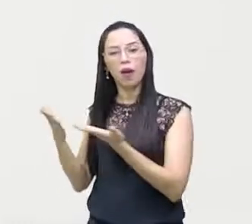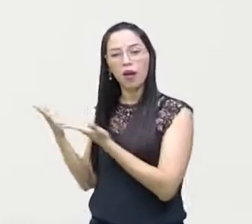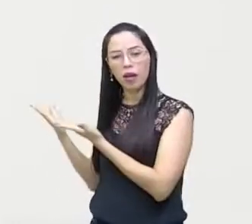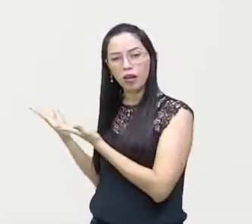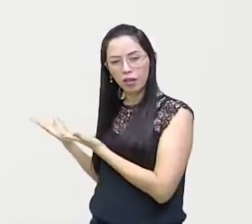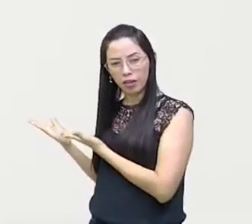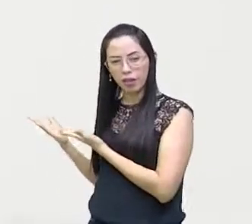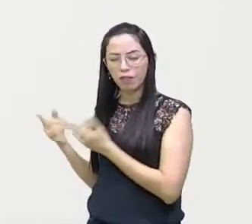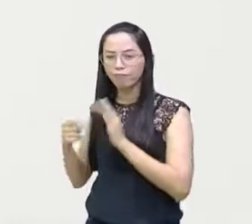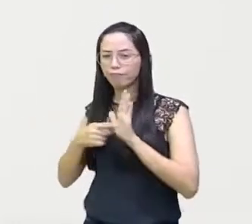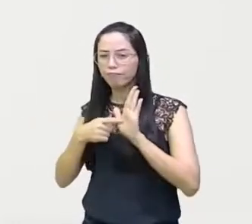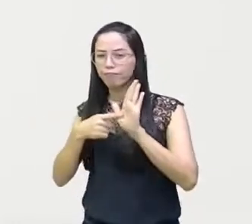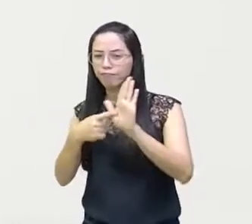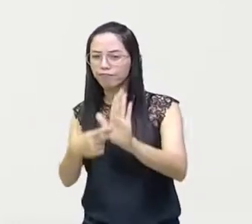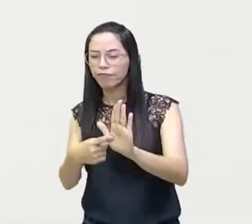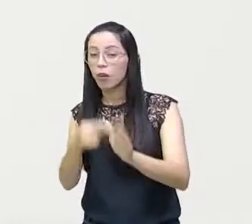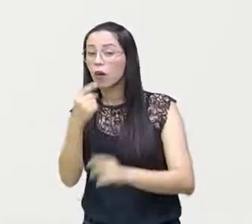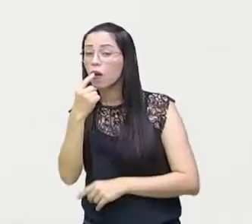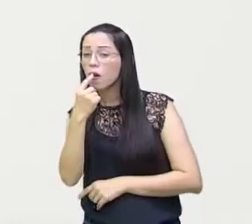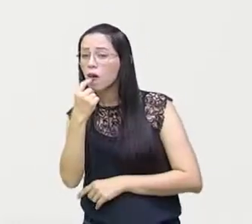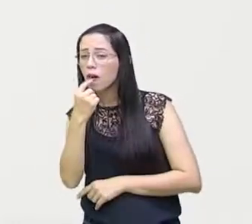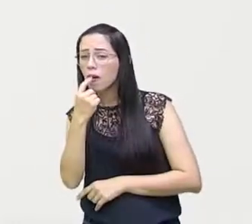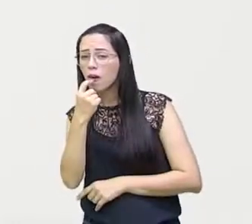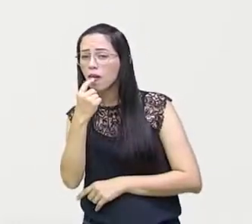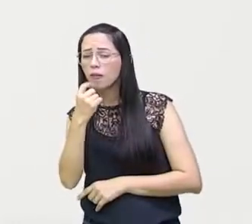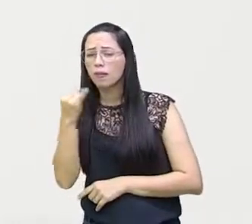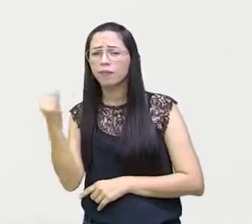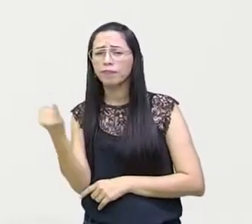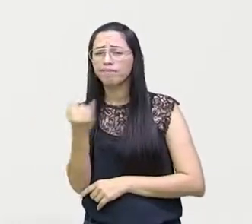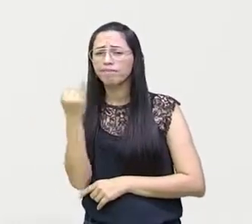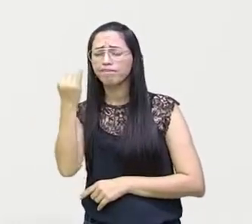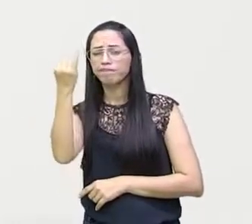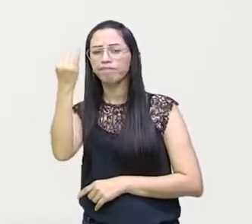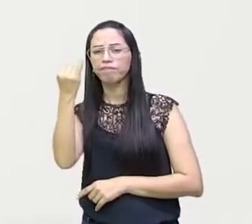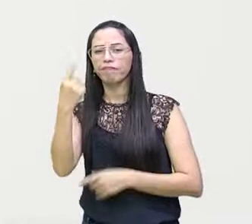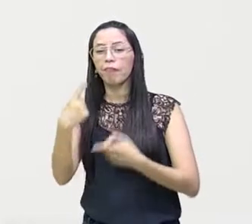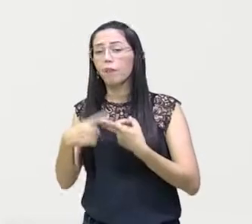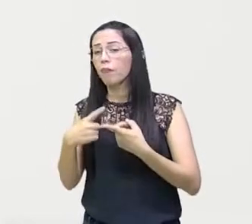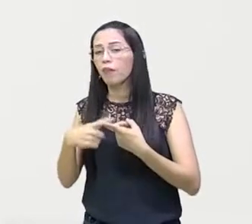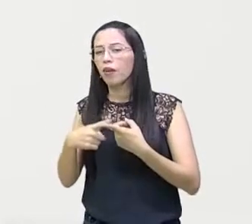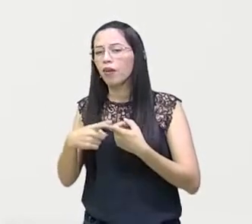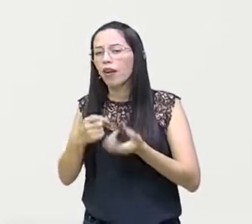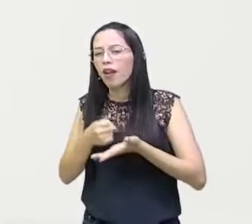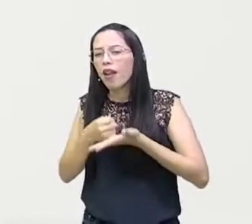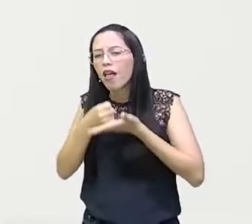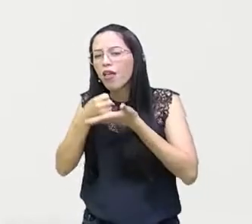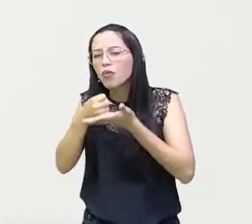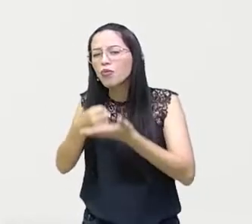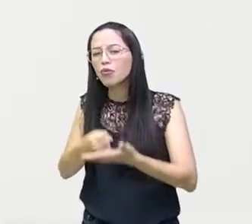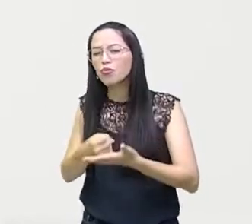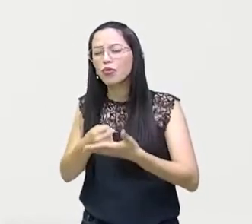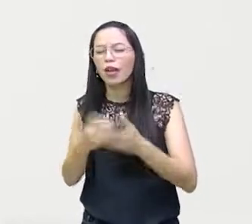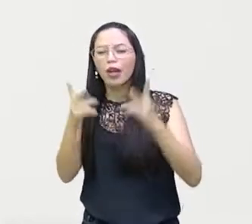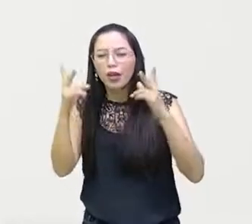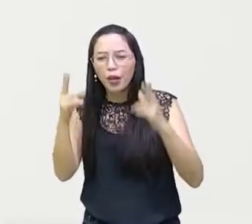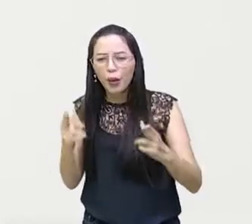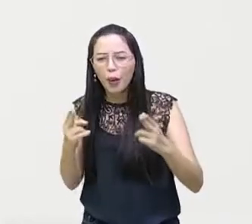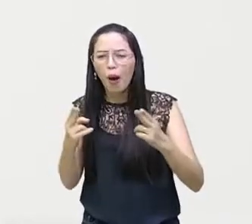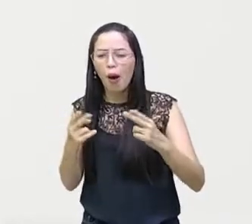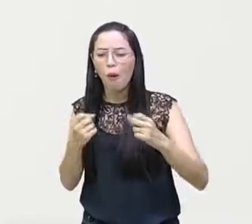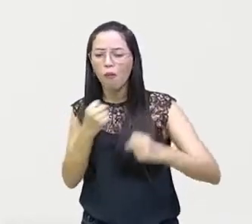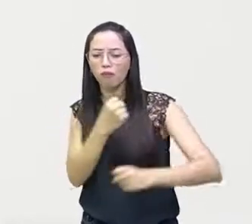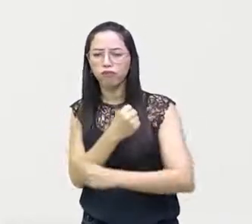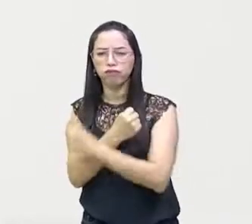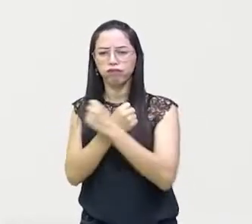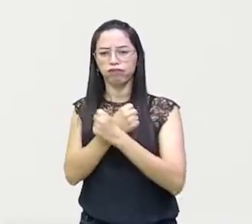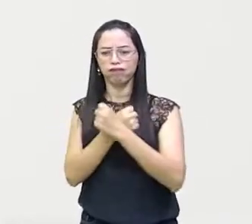nosso sangue, ele é importante porque ele ajuda a defender o nosso organismo. Como vocês